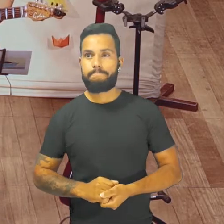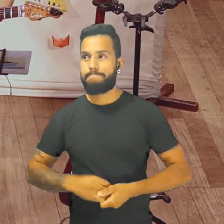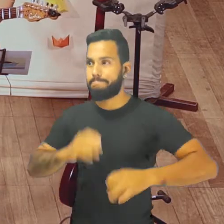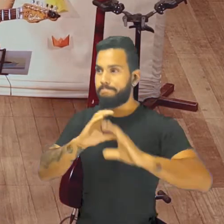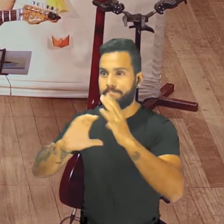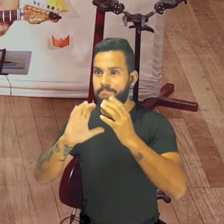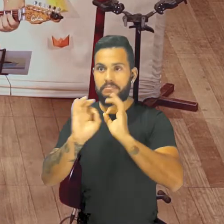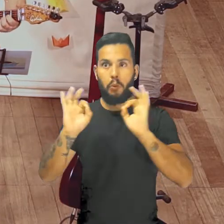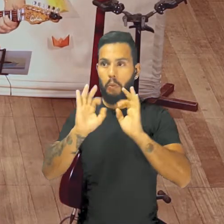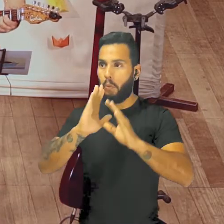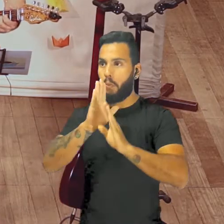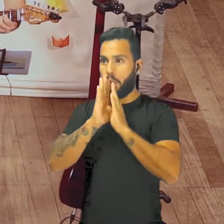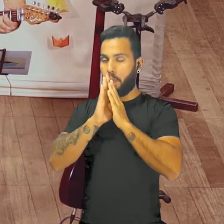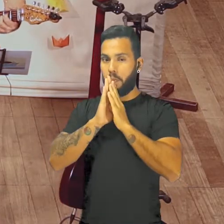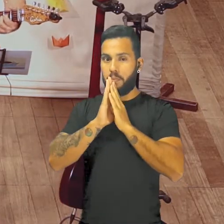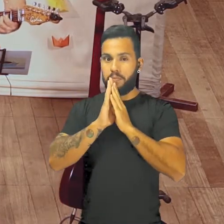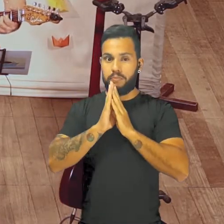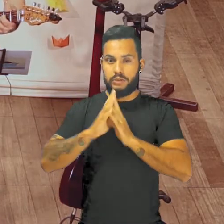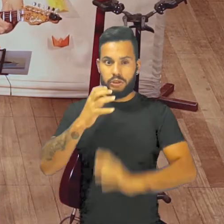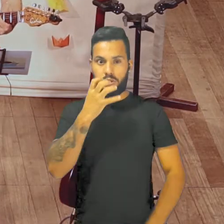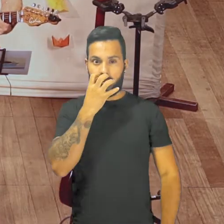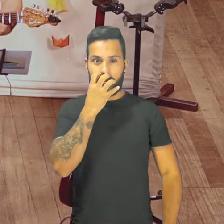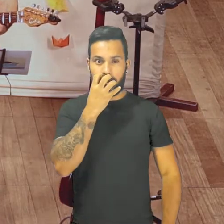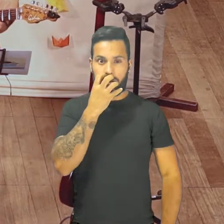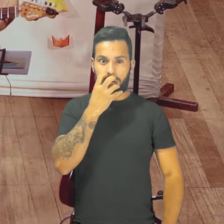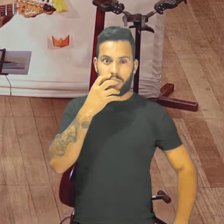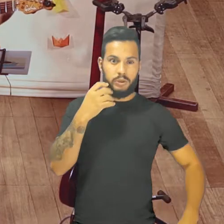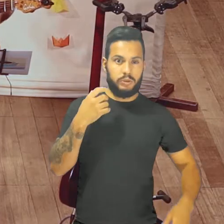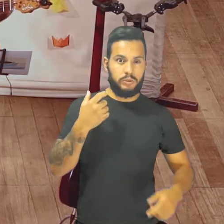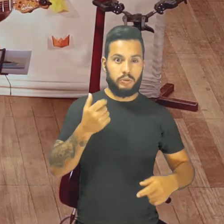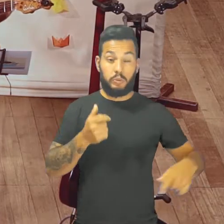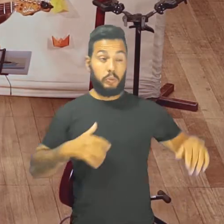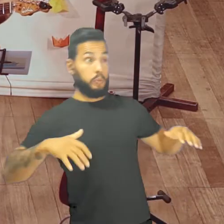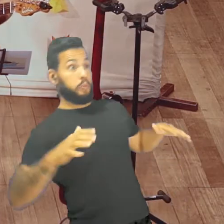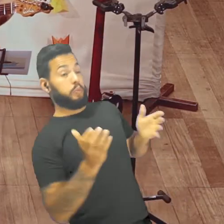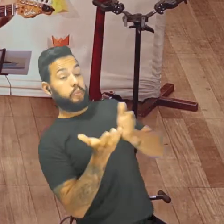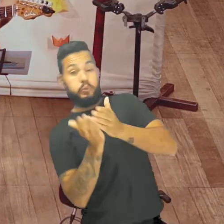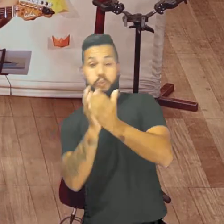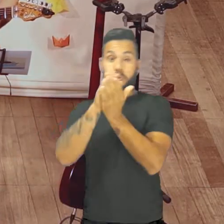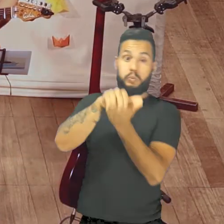E de repente, o Timão perdeu o controle do Timão. E